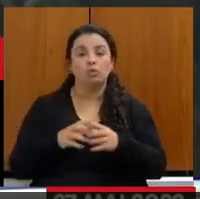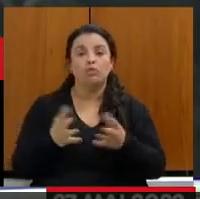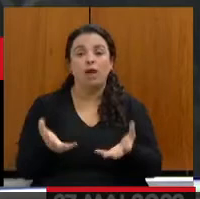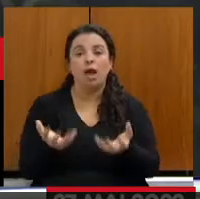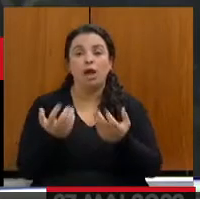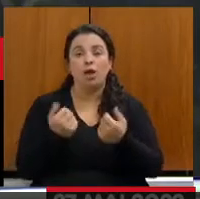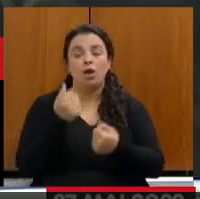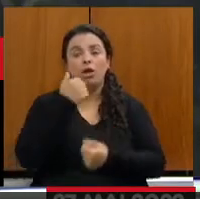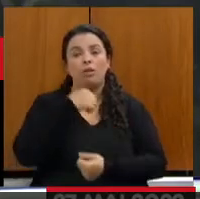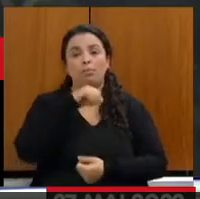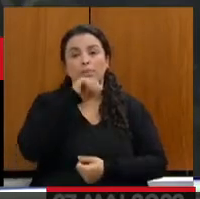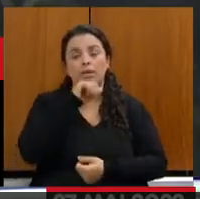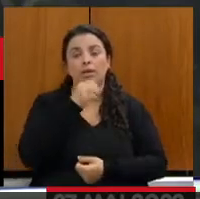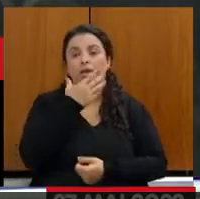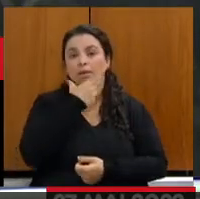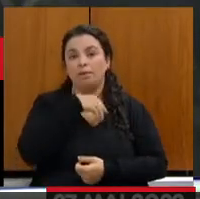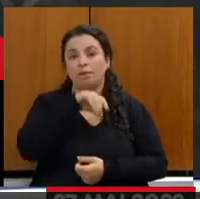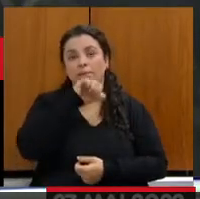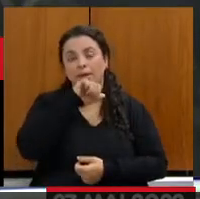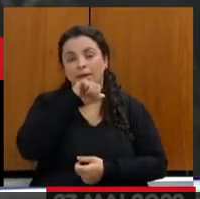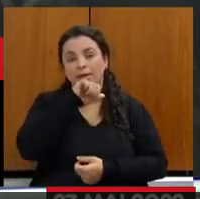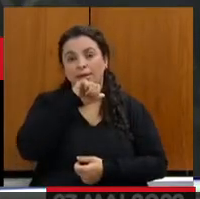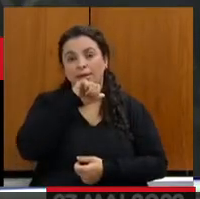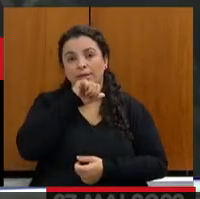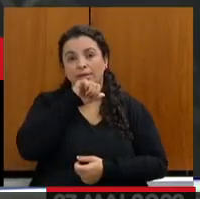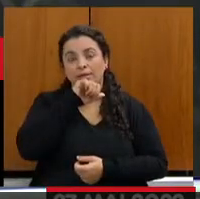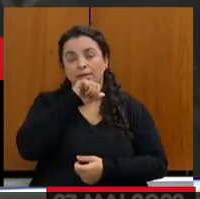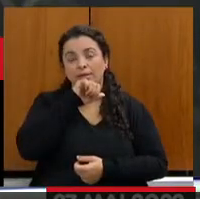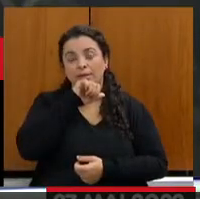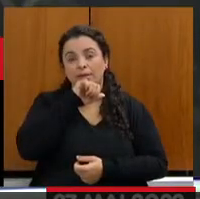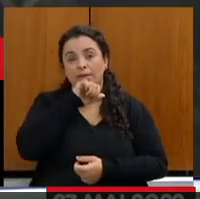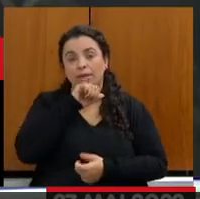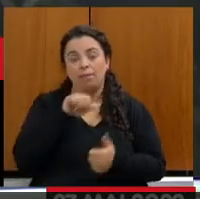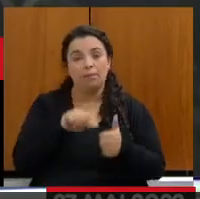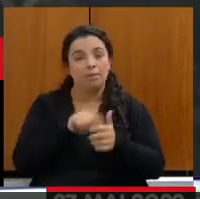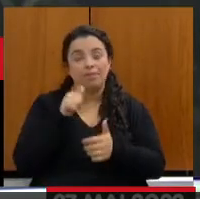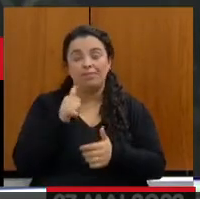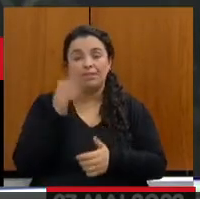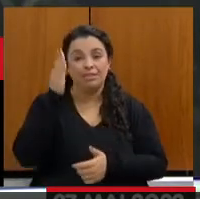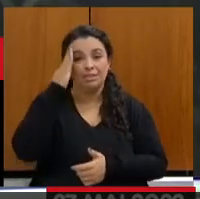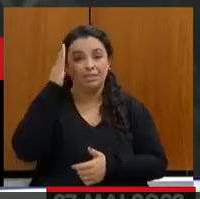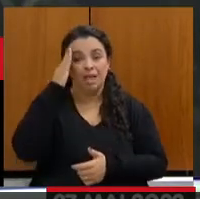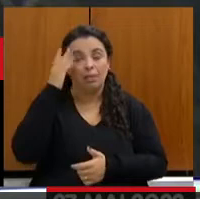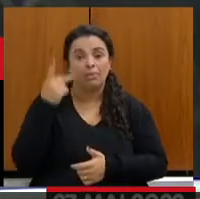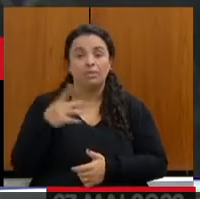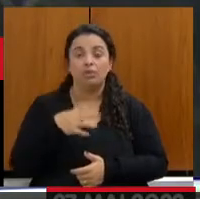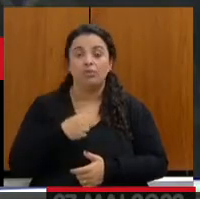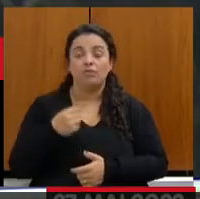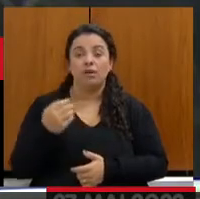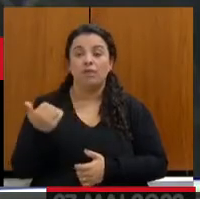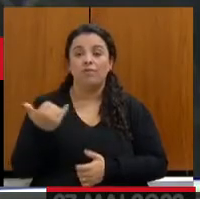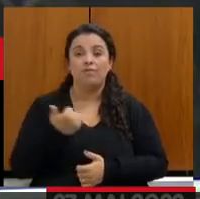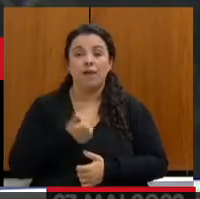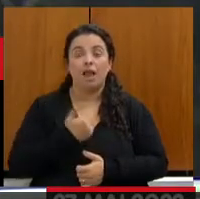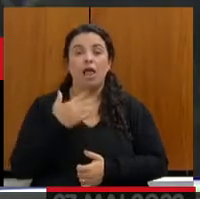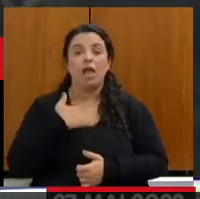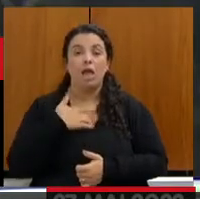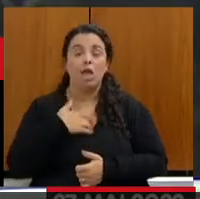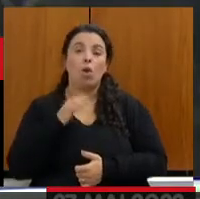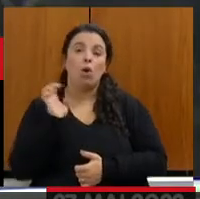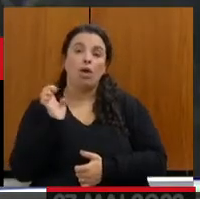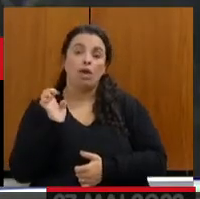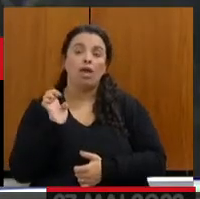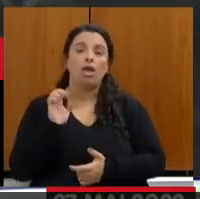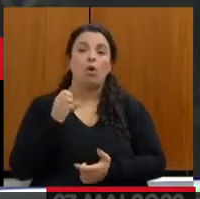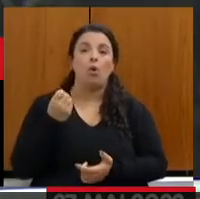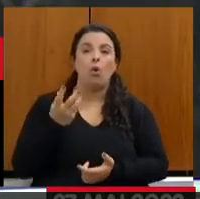pais né que no primeiro momento quando elas têm um impacto de seus filhos chego a minha orientação sexual É essa